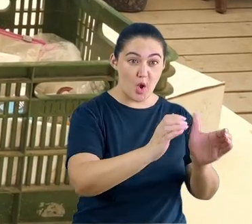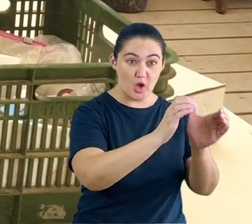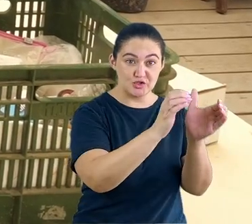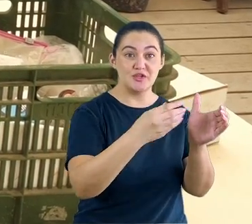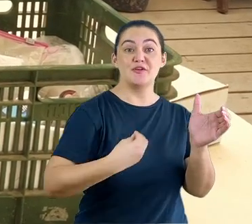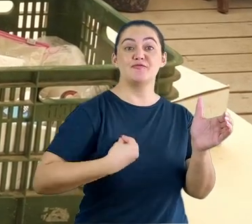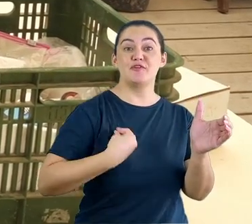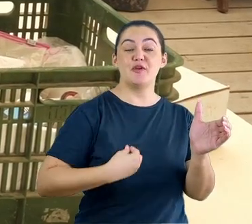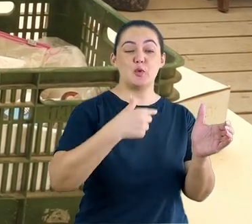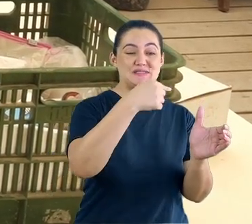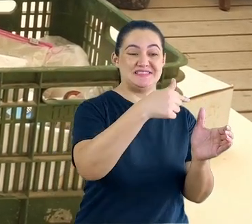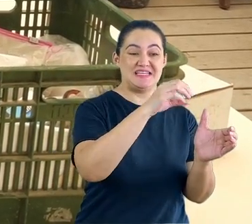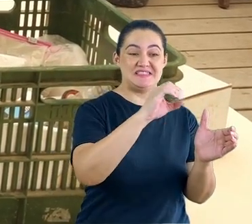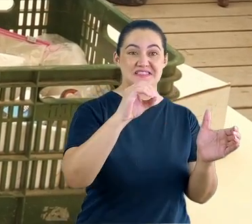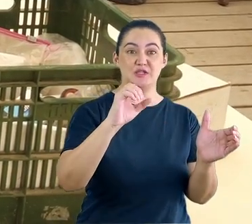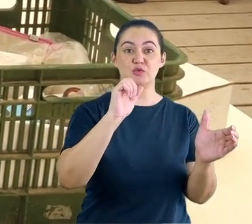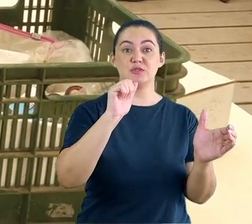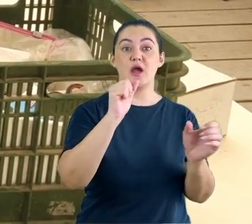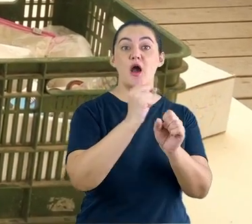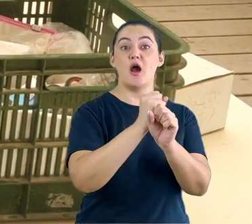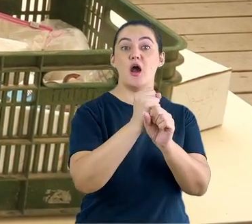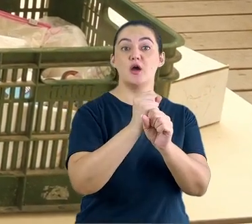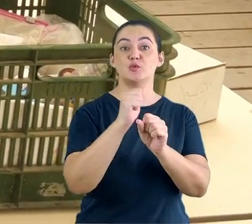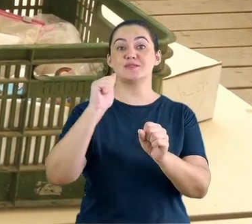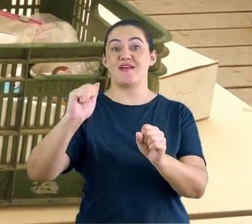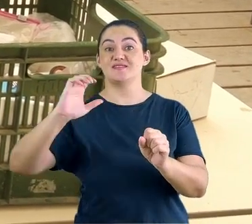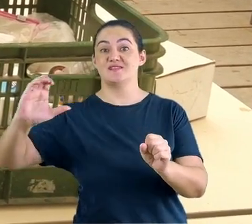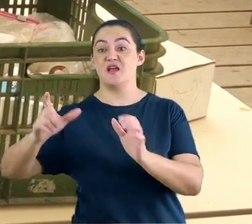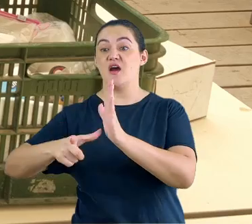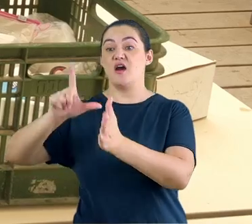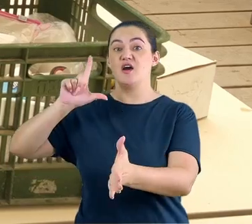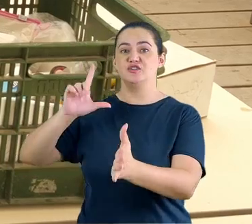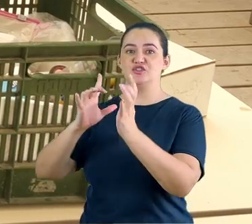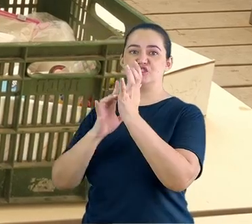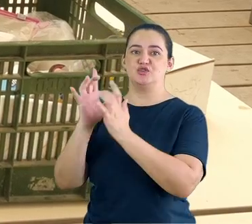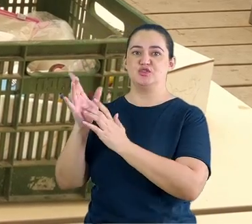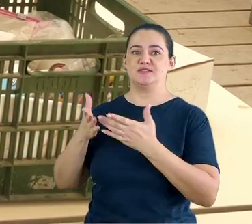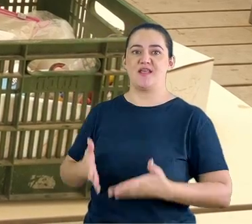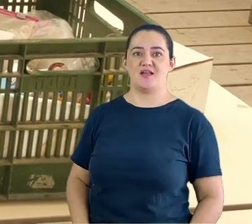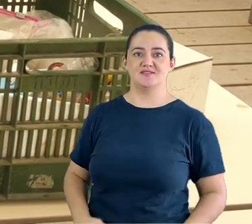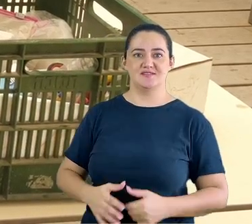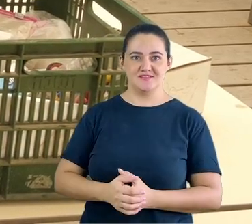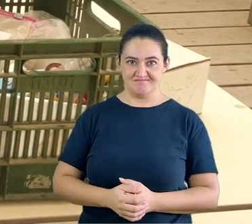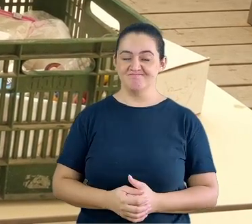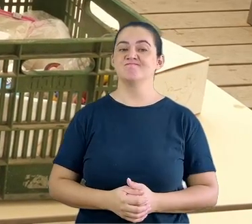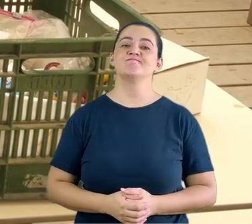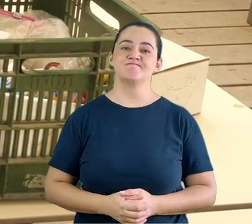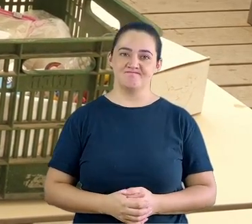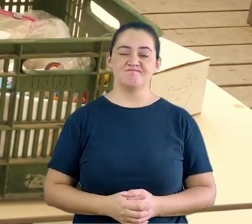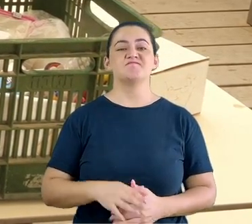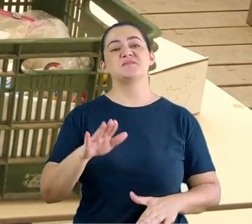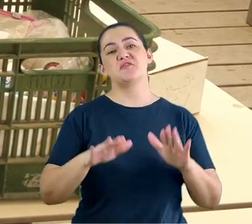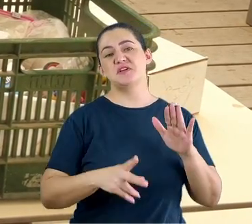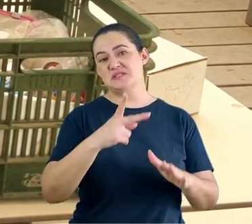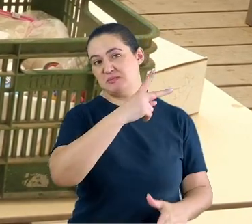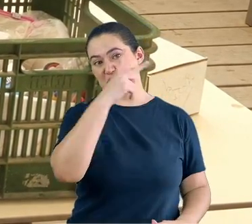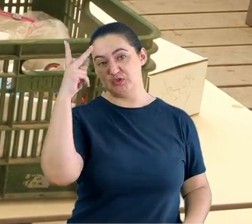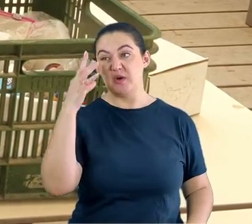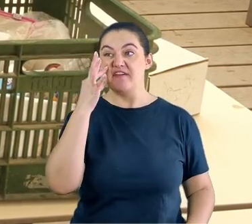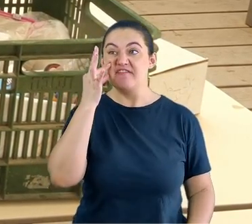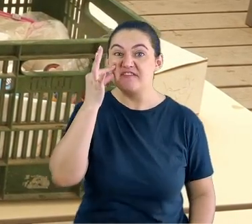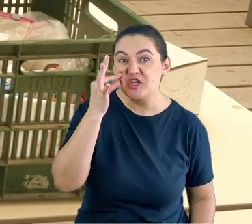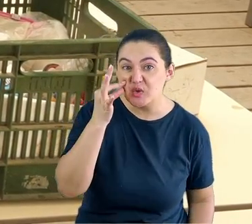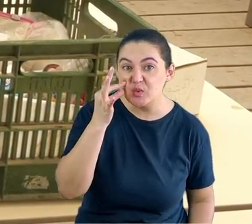antes de Cristo. E o fato dele estar queimado me leva a imaginar Não seria, quem sabe, alguém que testemunhou